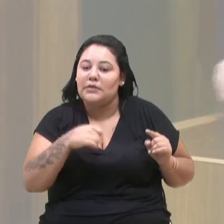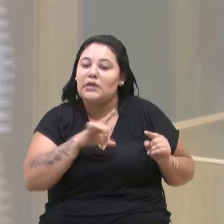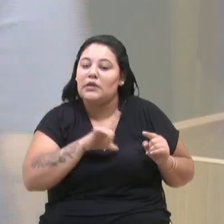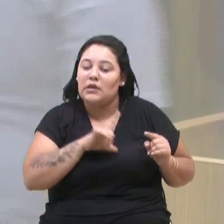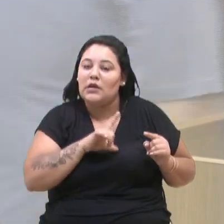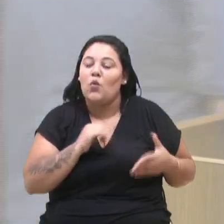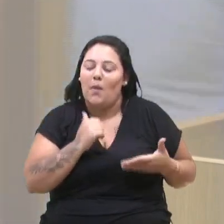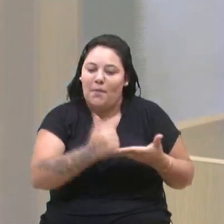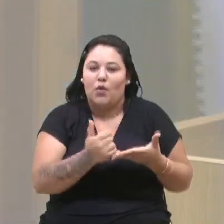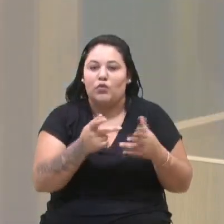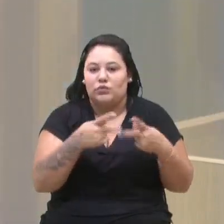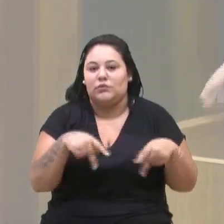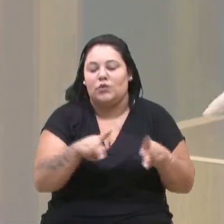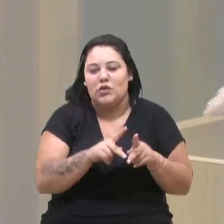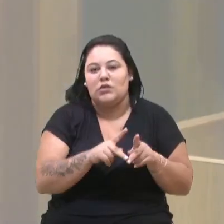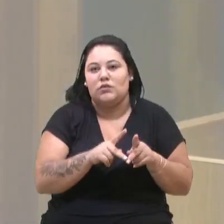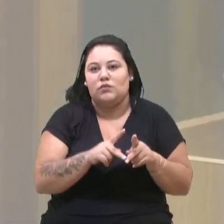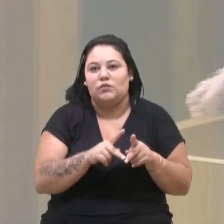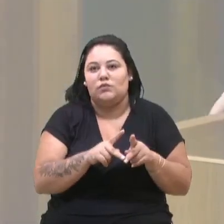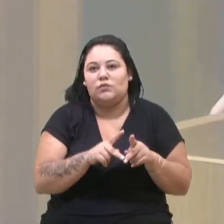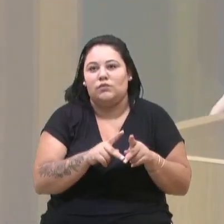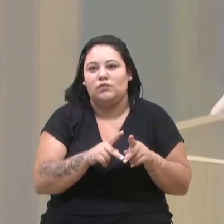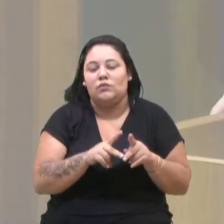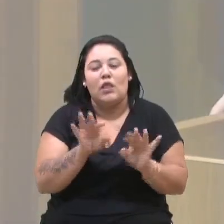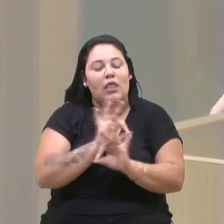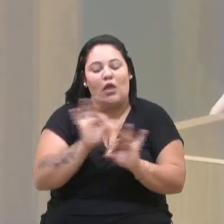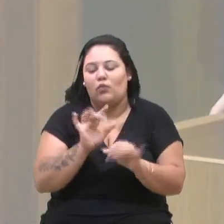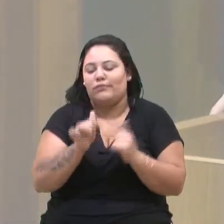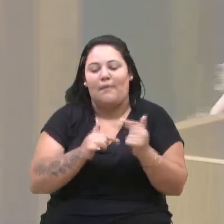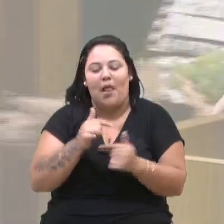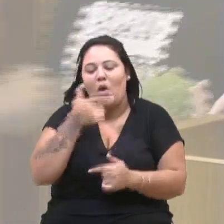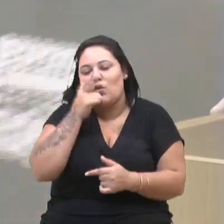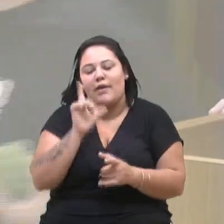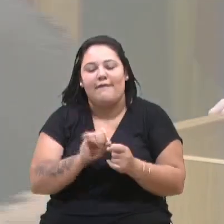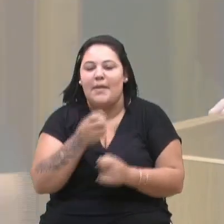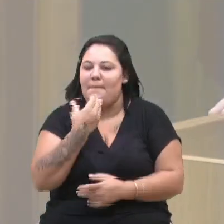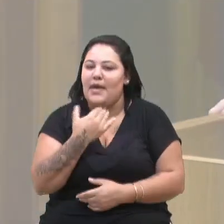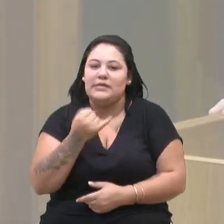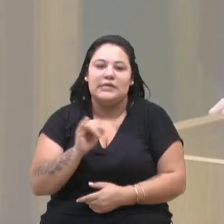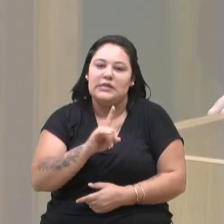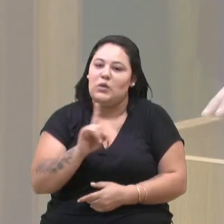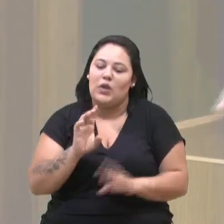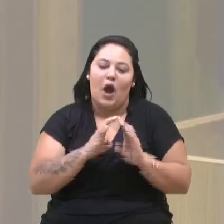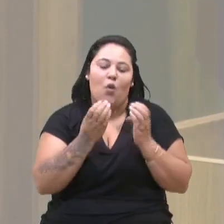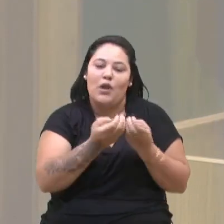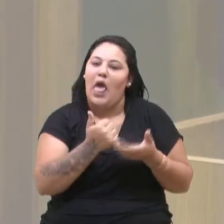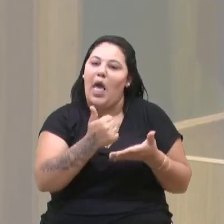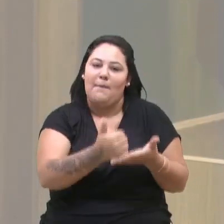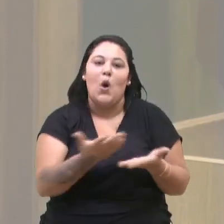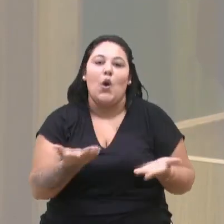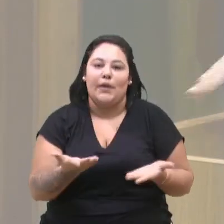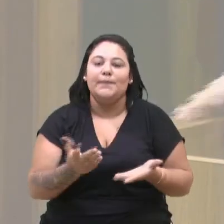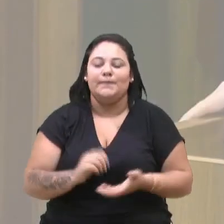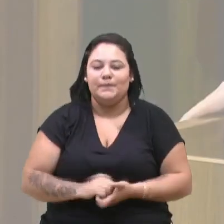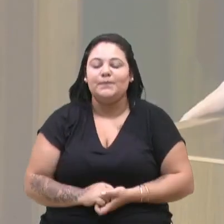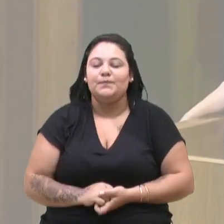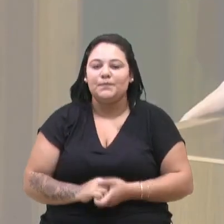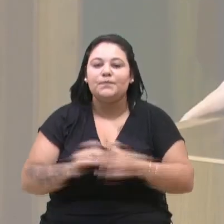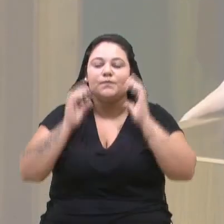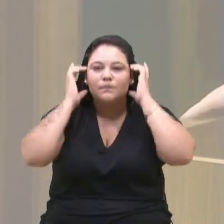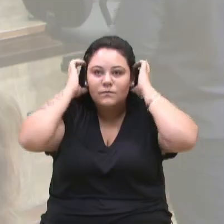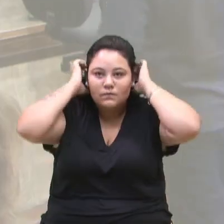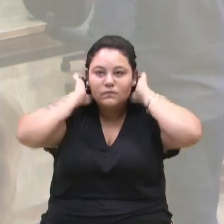Sem a colaboração da nossa comunidade, nenhum serviço é prestado com eficiência. A parte